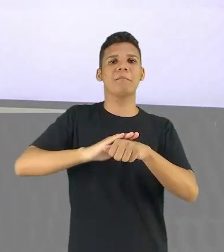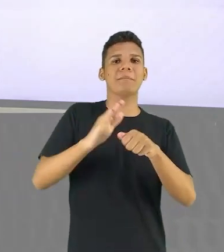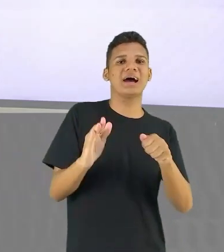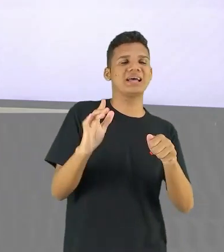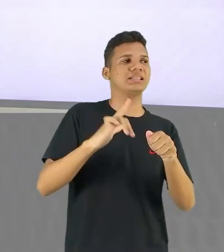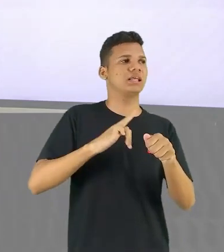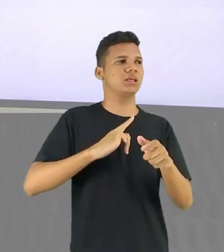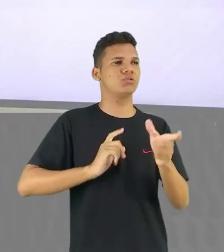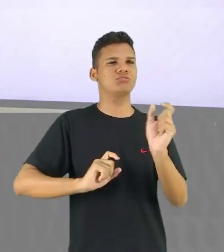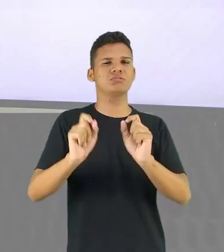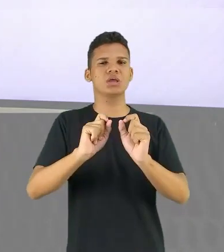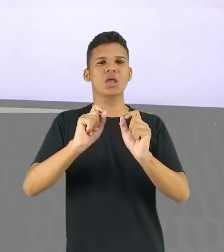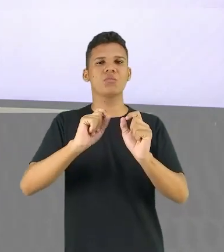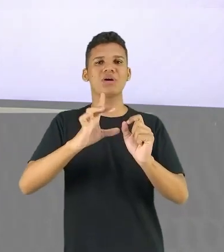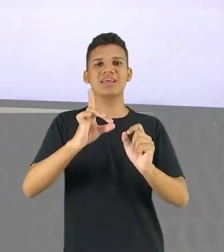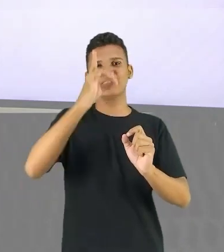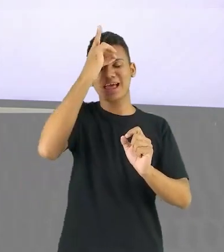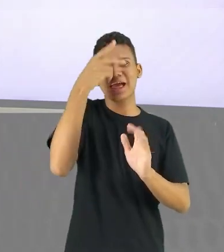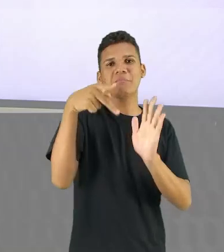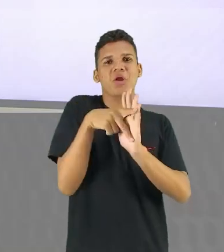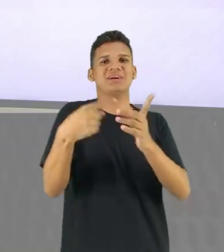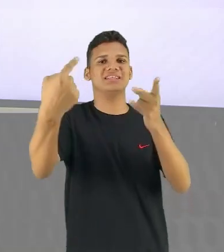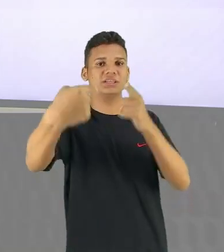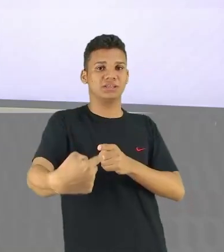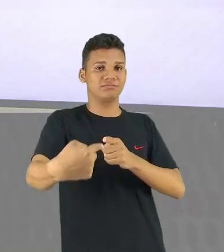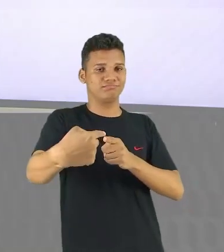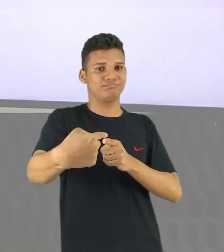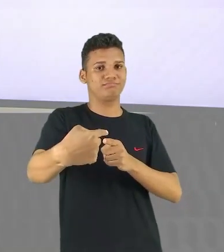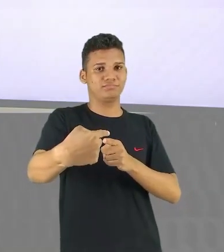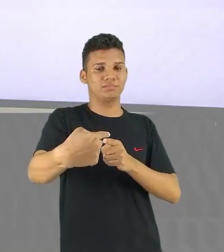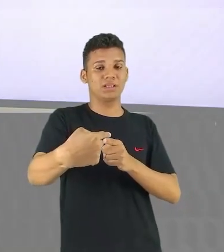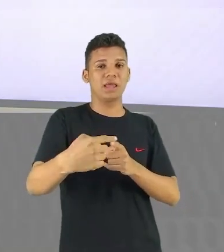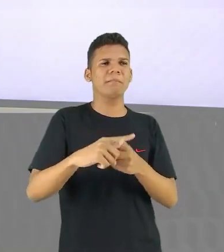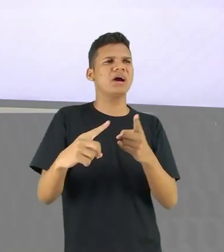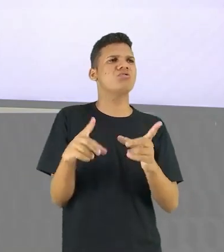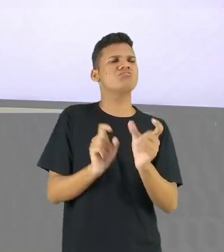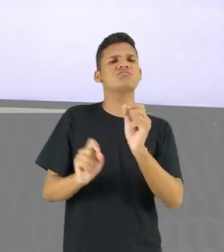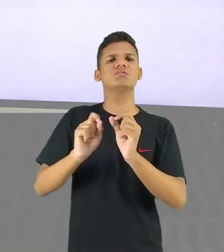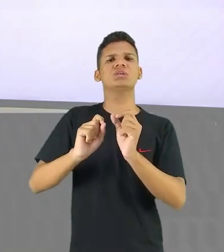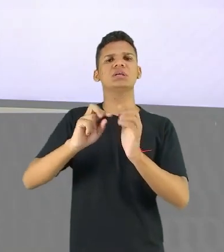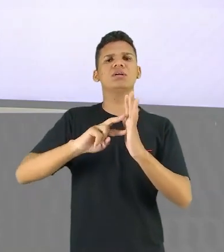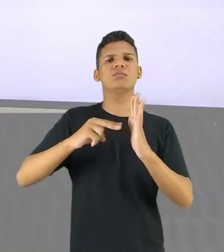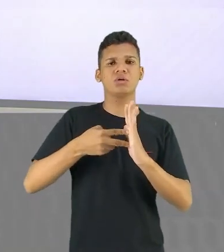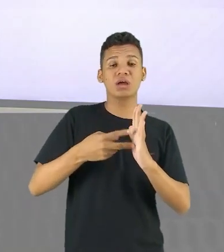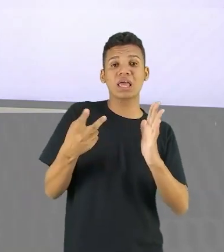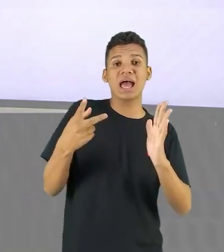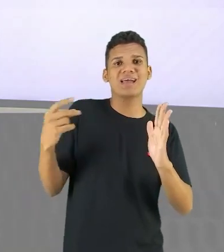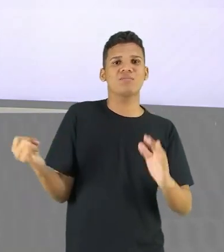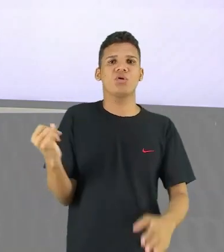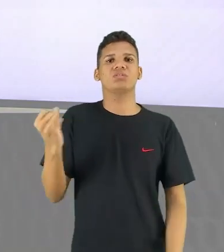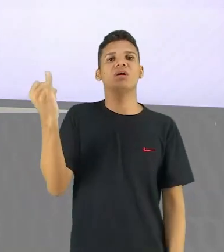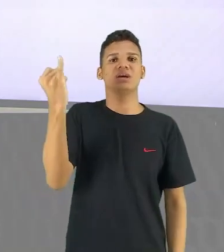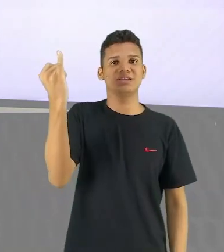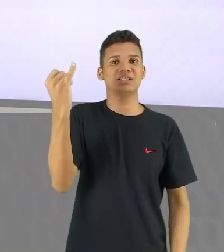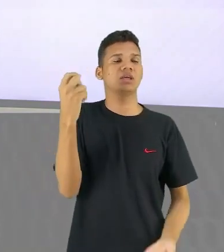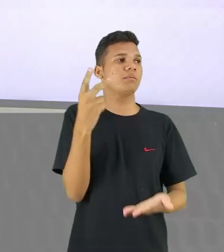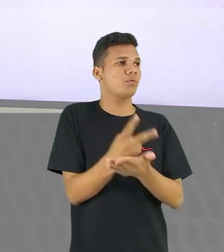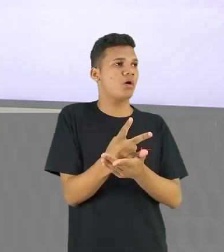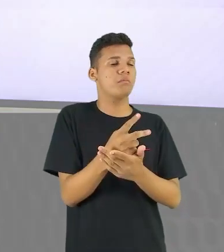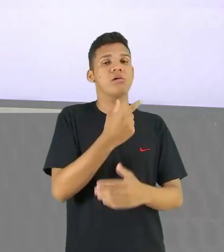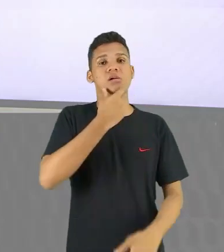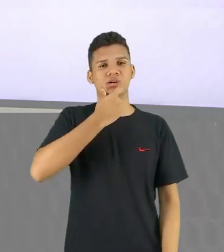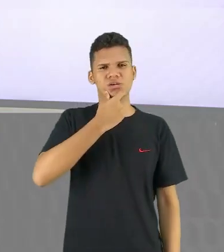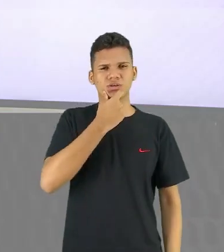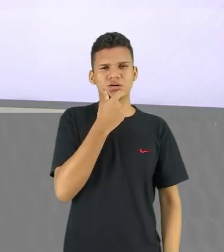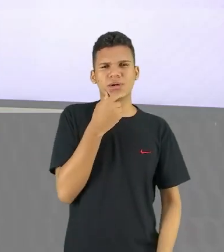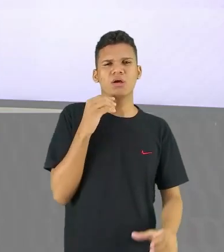serve para dar essa ideia de oposição? É um contraste entre o que eles consideram que é ideal, que é esse inglês para se